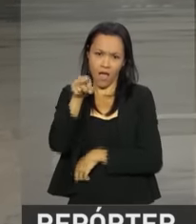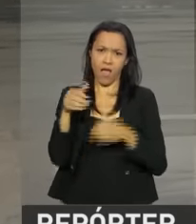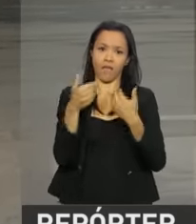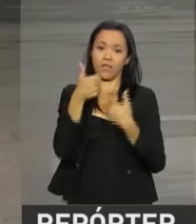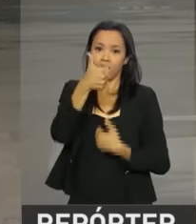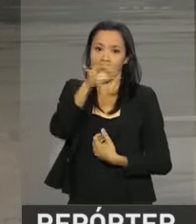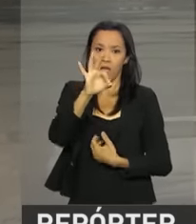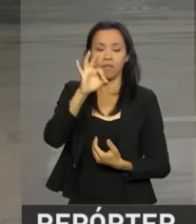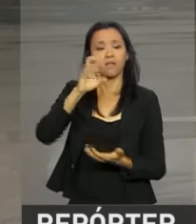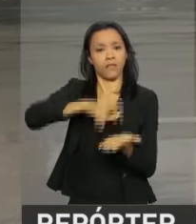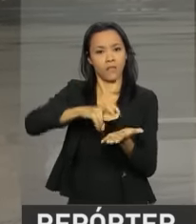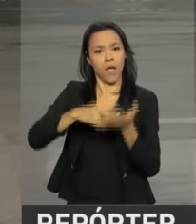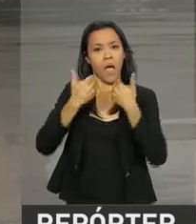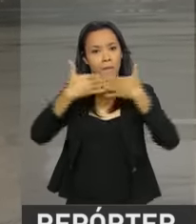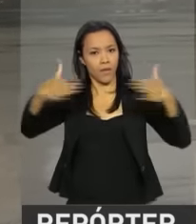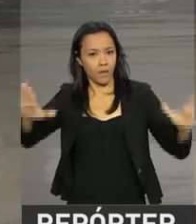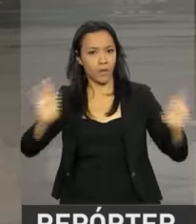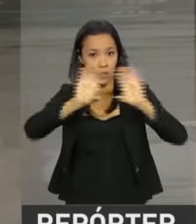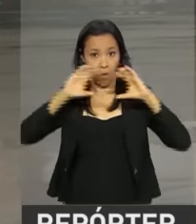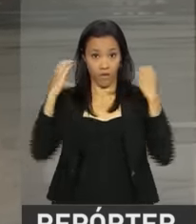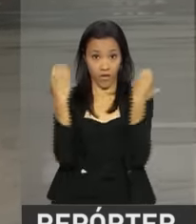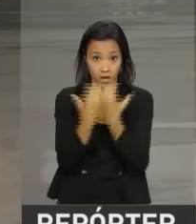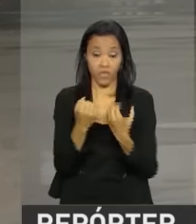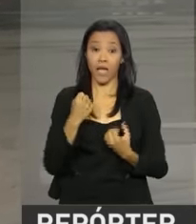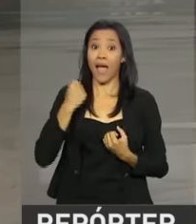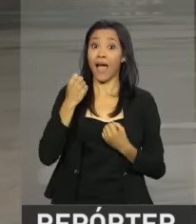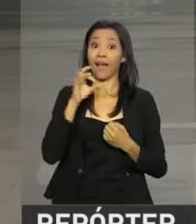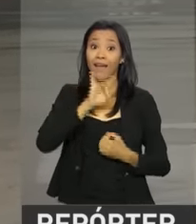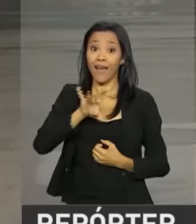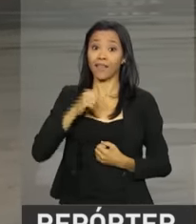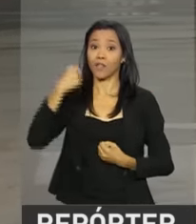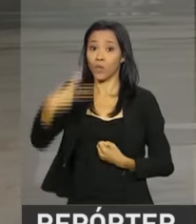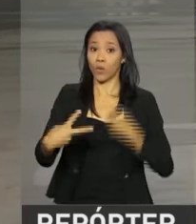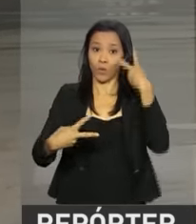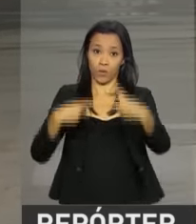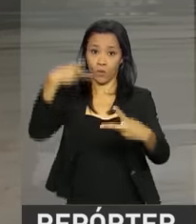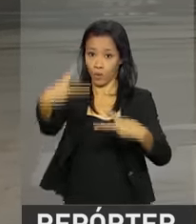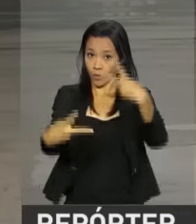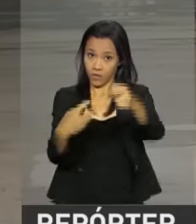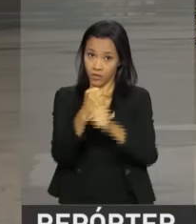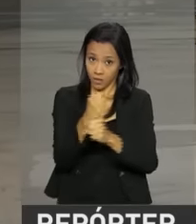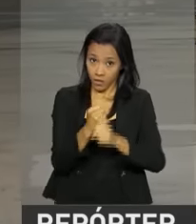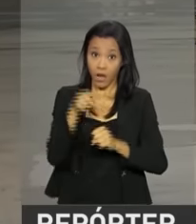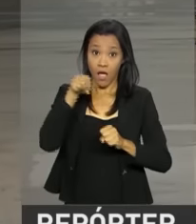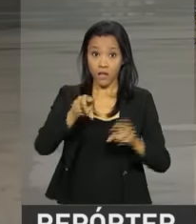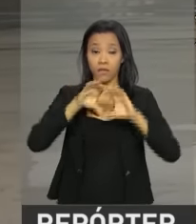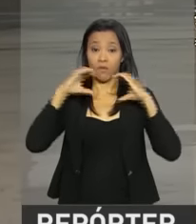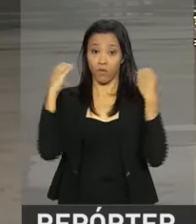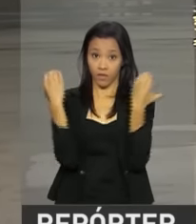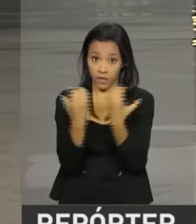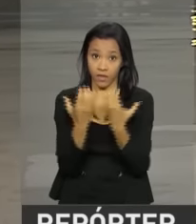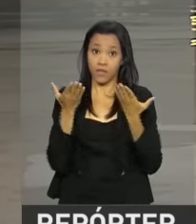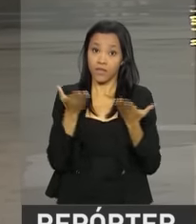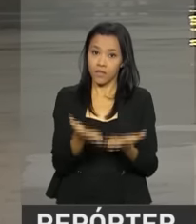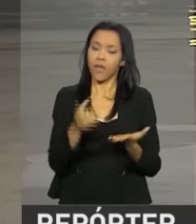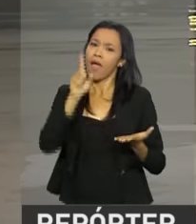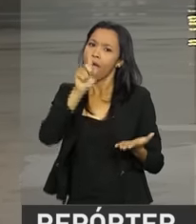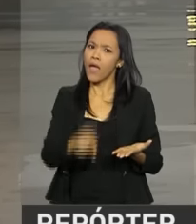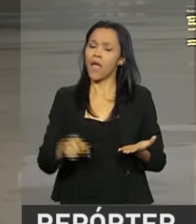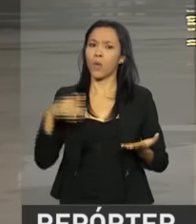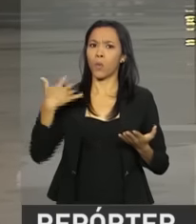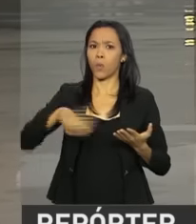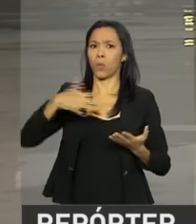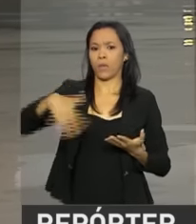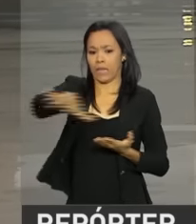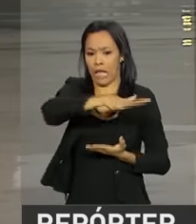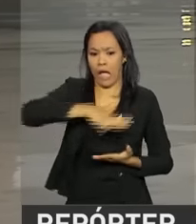da Rio Óleo e Gás. Promovido a cada 2 anos pelo Instituto Brasileiro de Petróleo, Gás e Biocombustíveis, o evento é o maior do